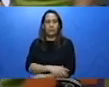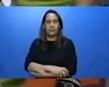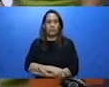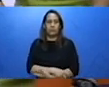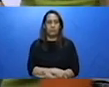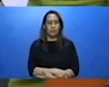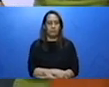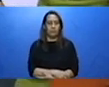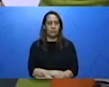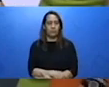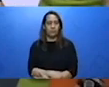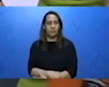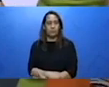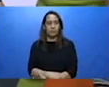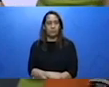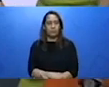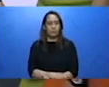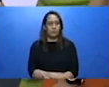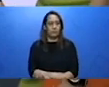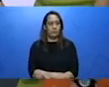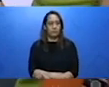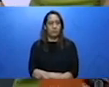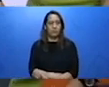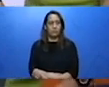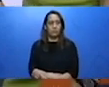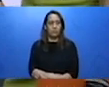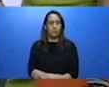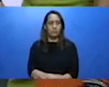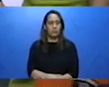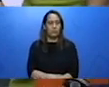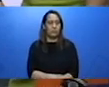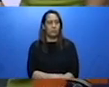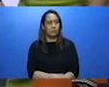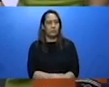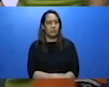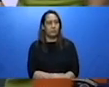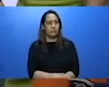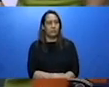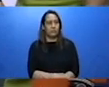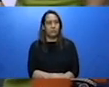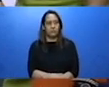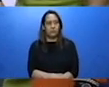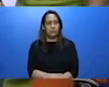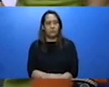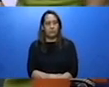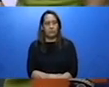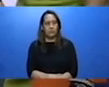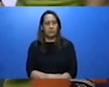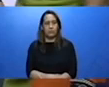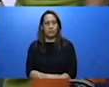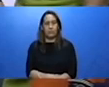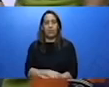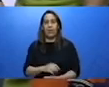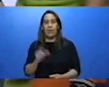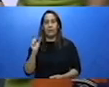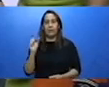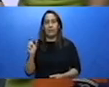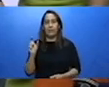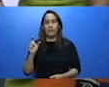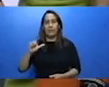2 S também, lê-los. Olha aqui, é de ler esse lê, então